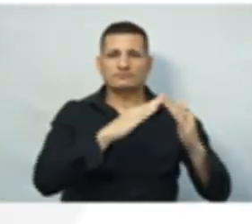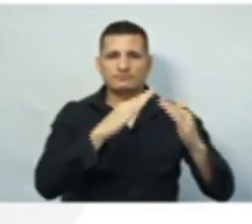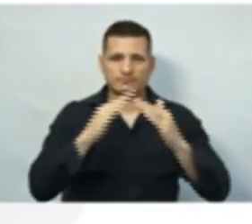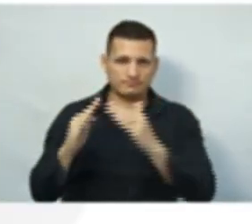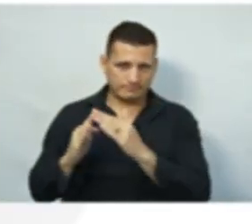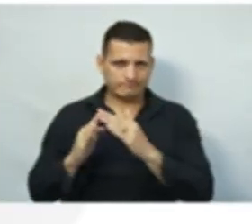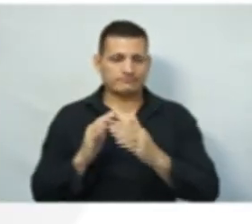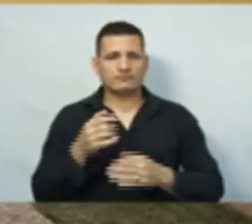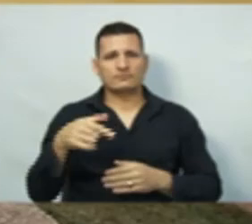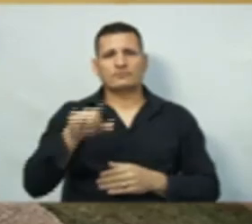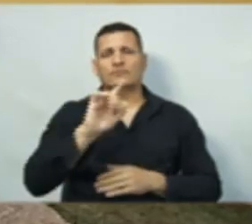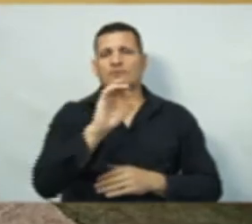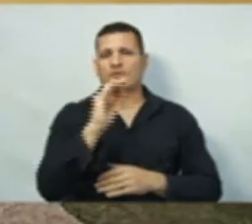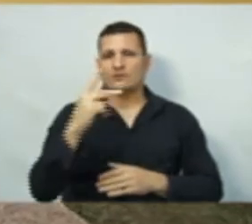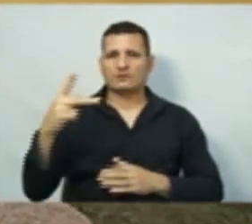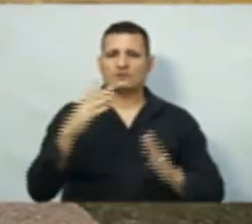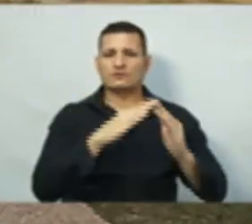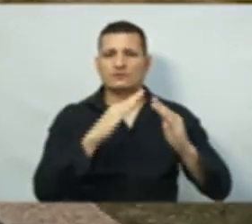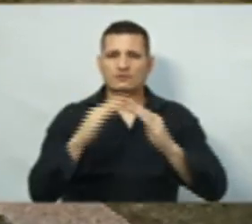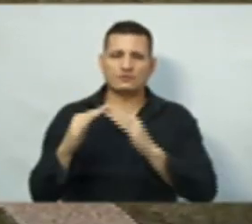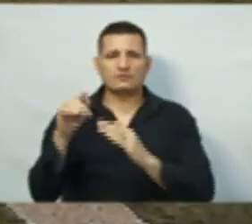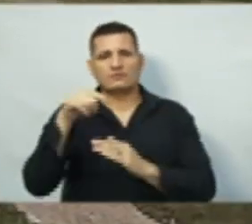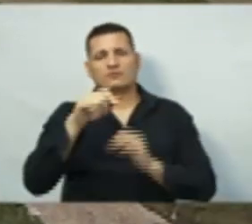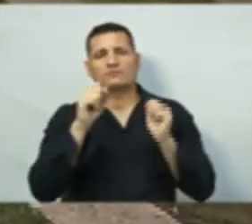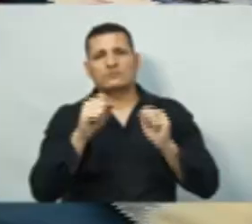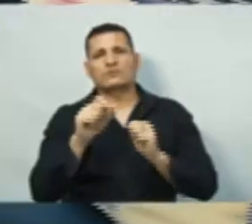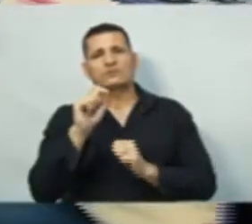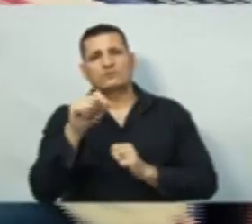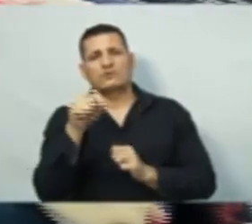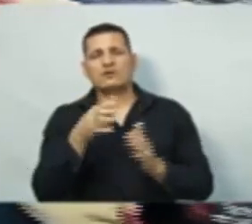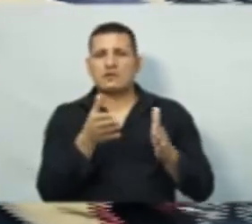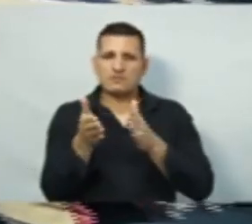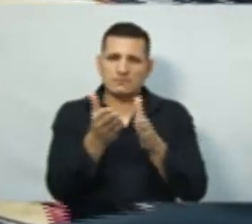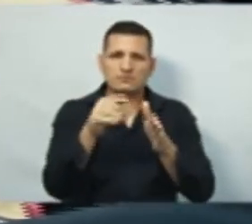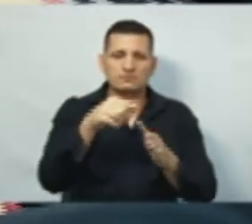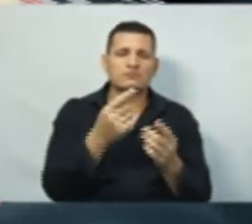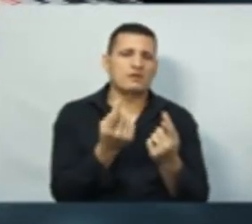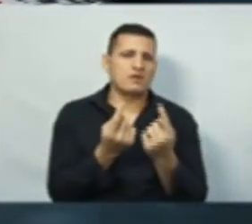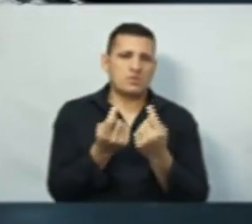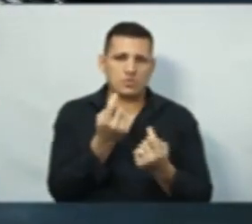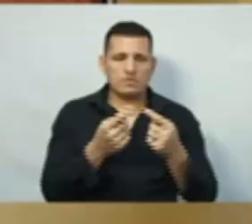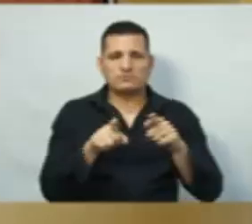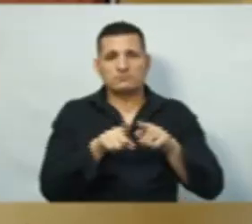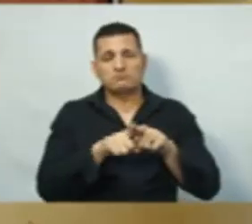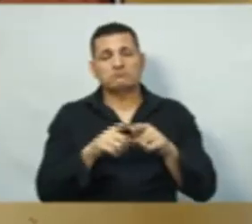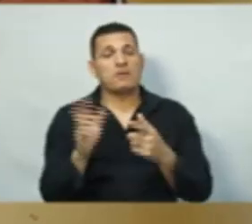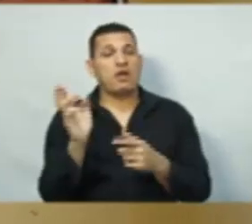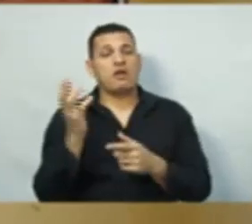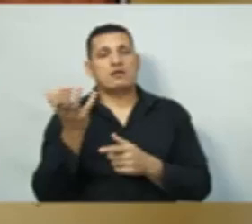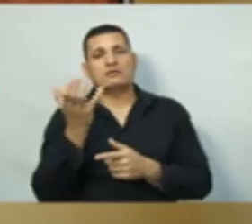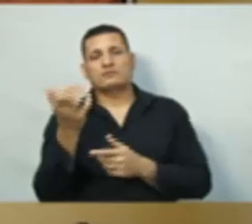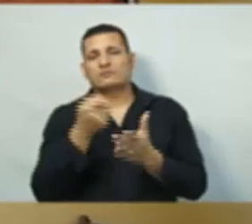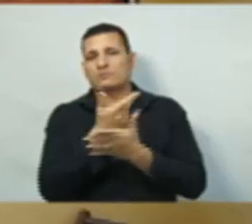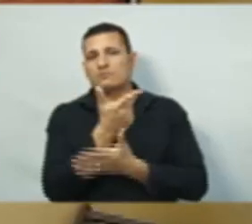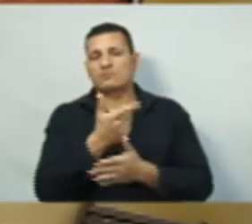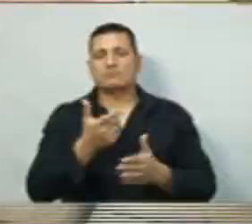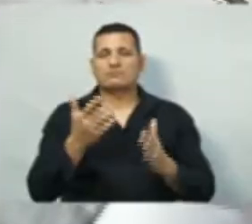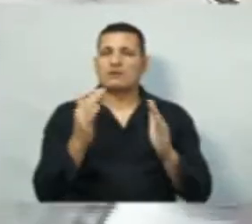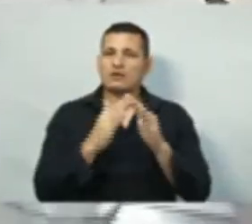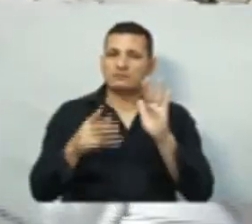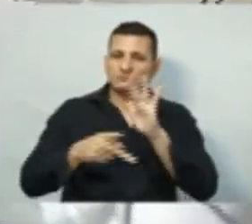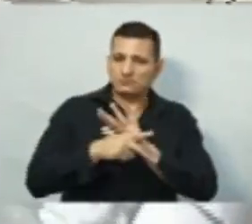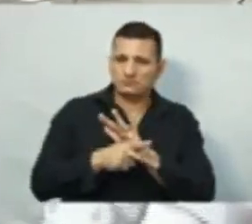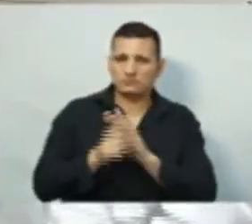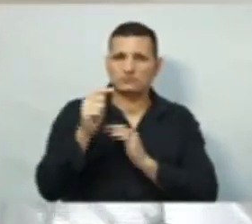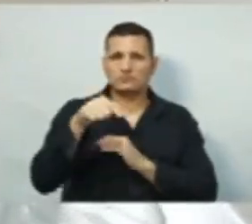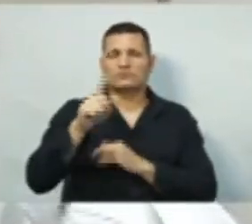habitacional. As cooperativas habitacionais podem ser uma alternativa econômica para quem quer realizar o sonho da casa própria. Elas